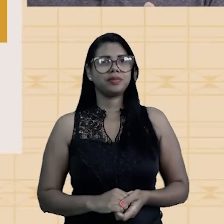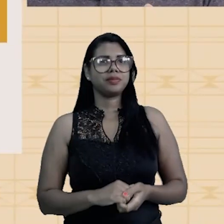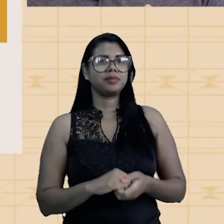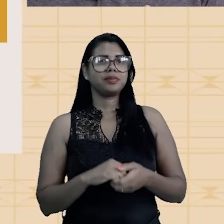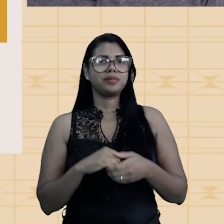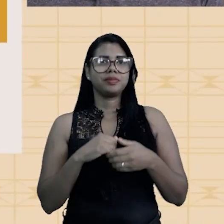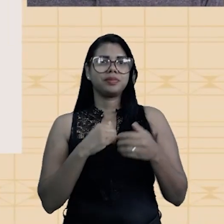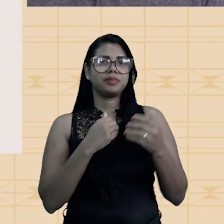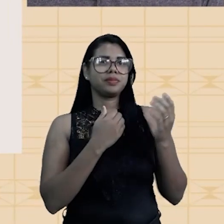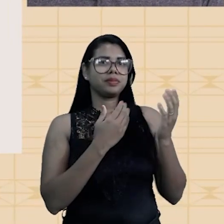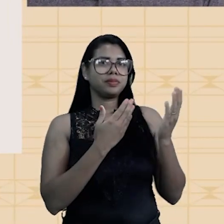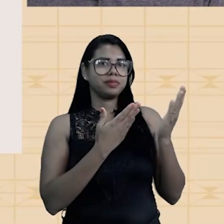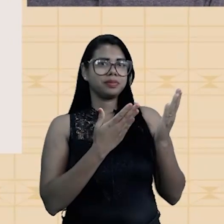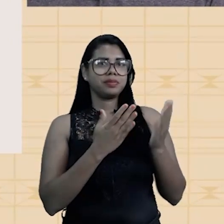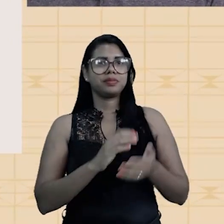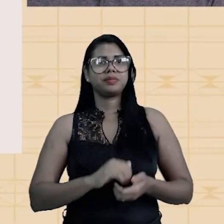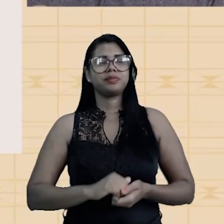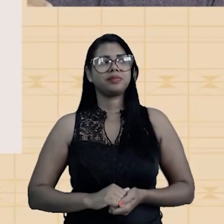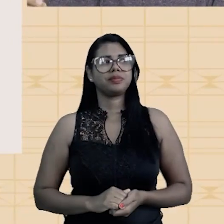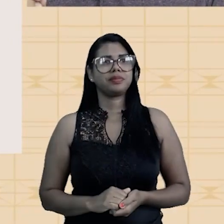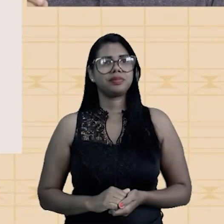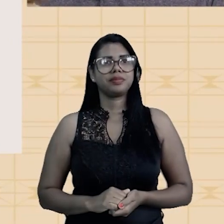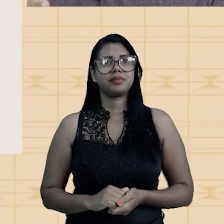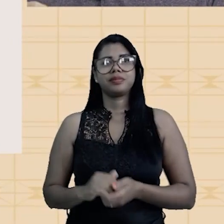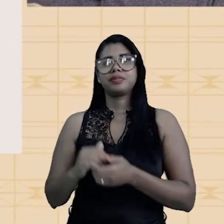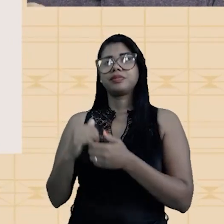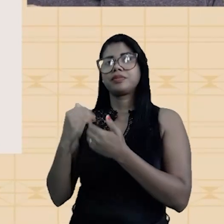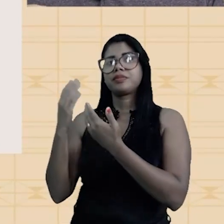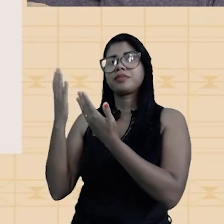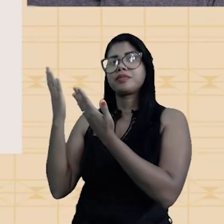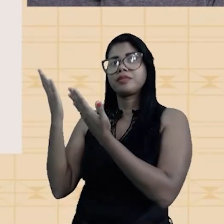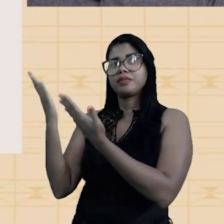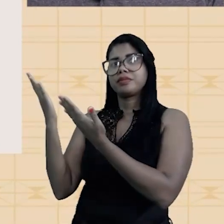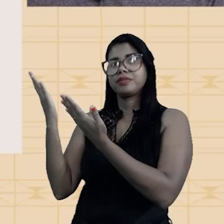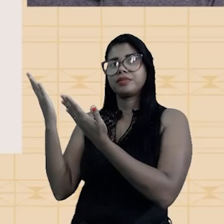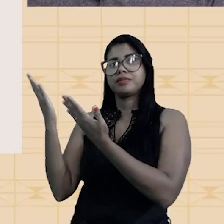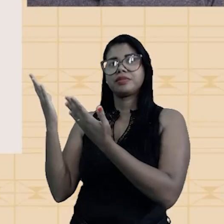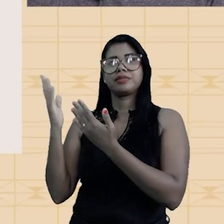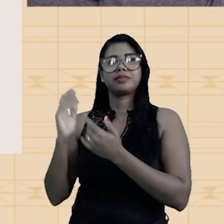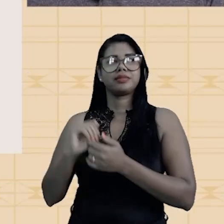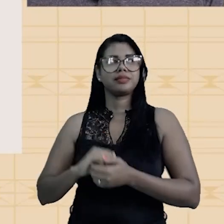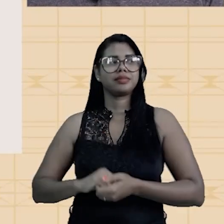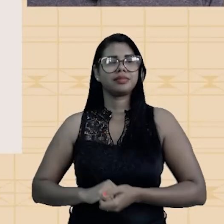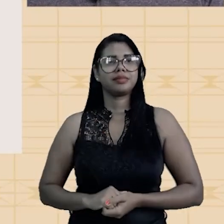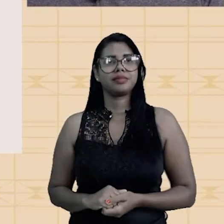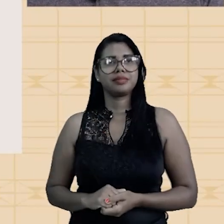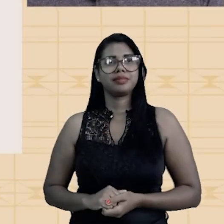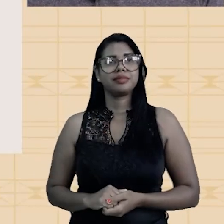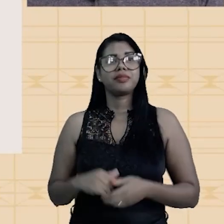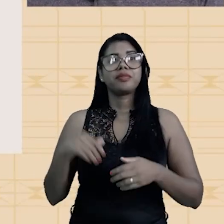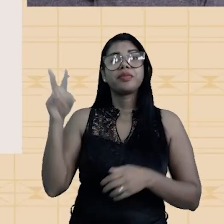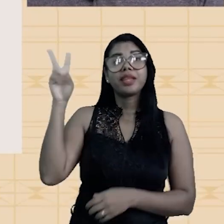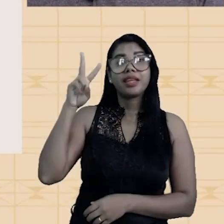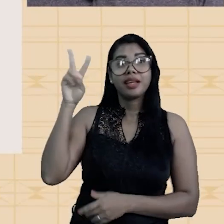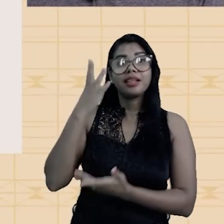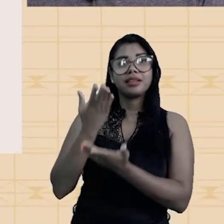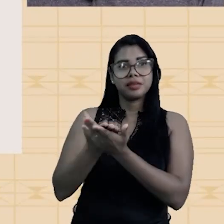slide. Pode passar. Foi exatamente essa passagem aí. Olha, foi esse tema. Você deve lembrar da